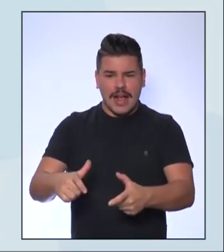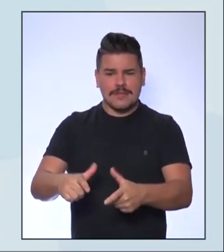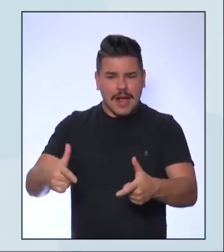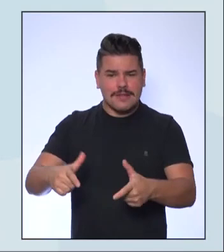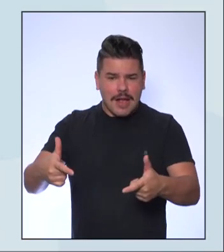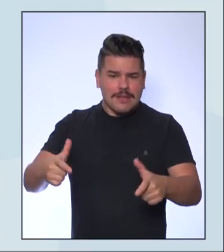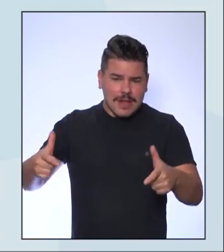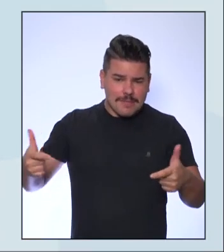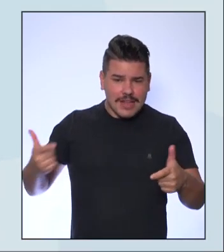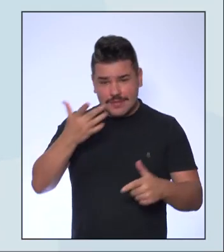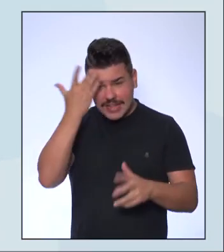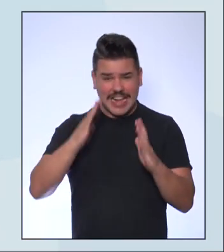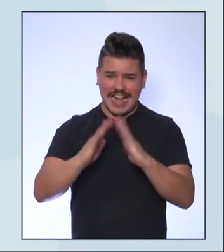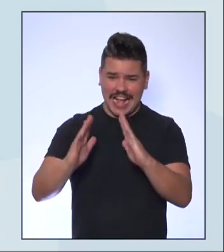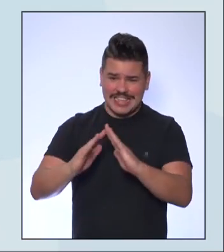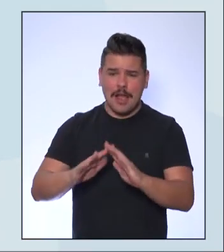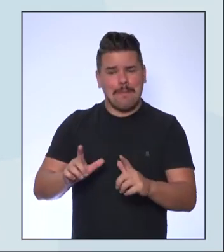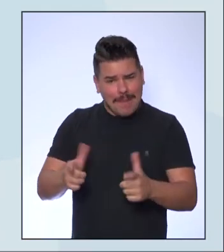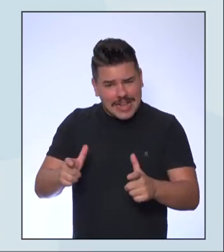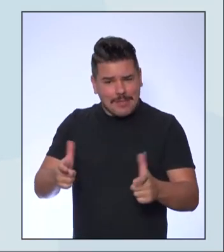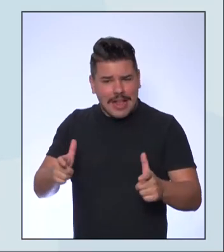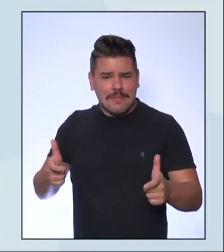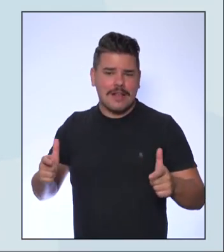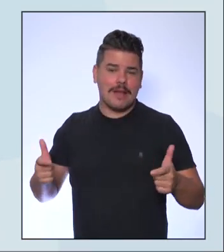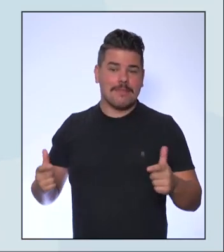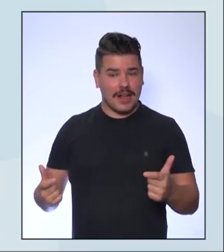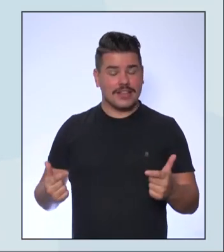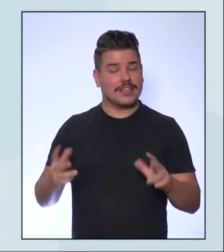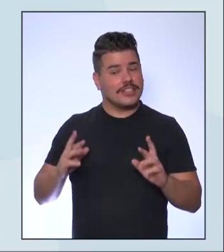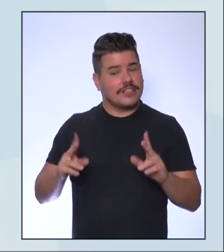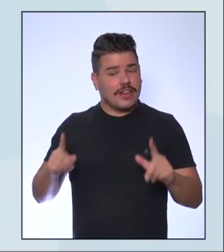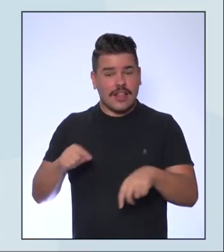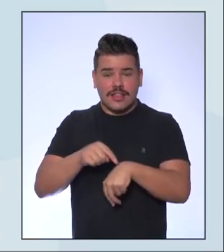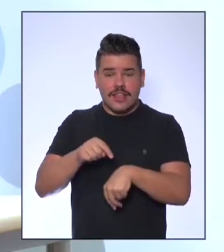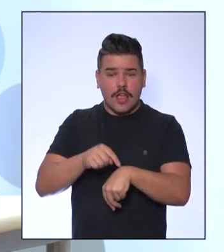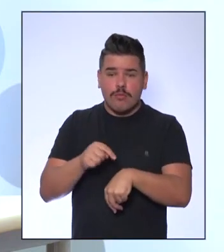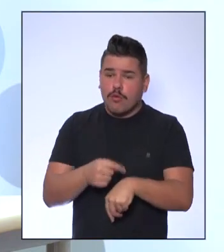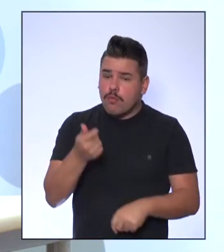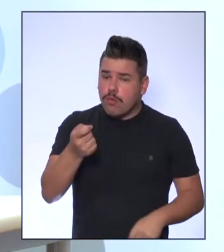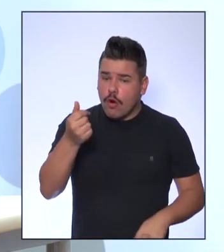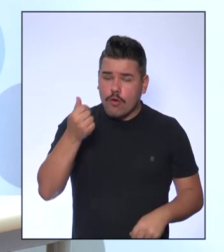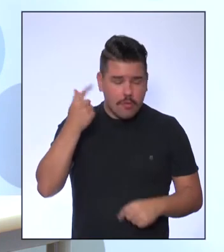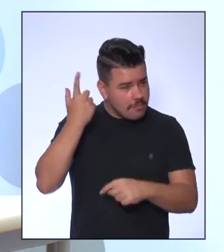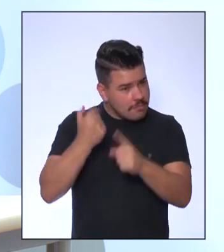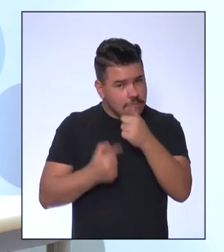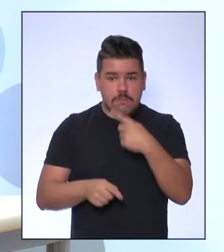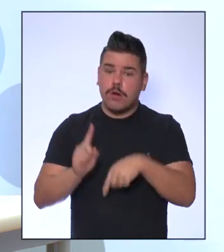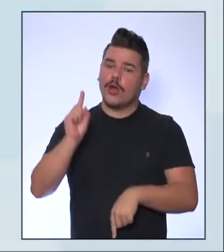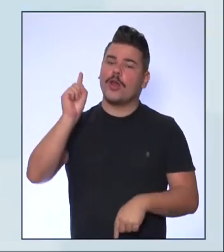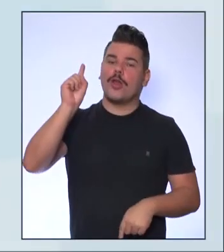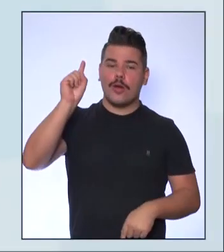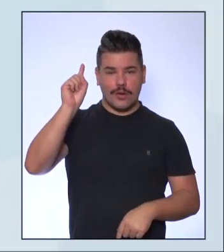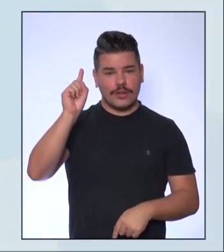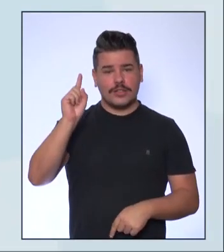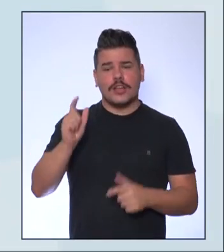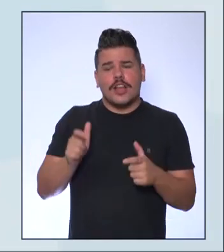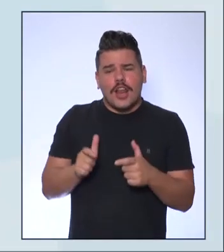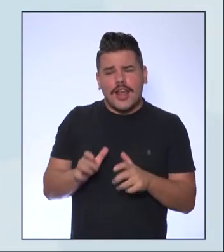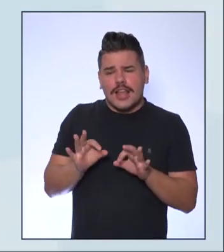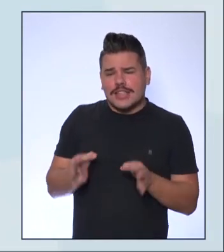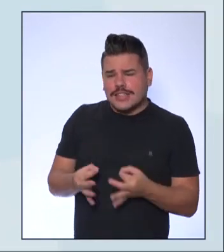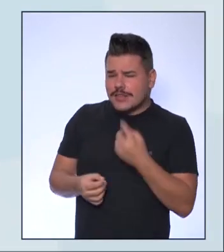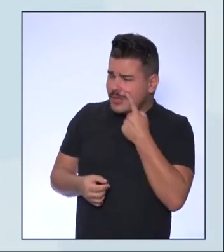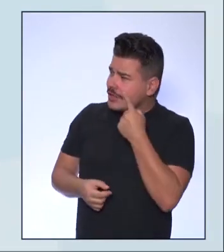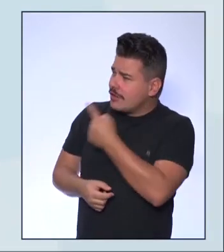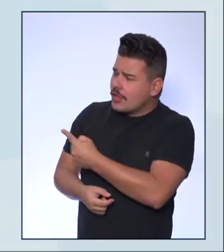de moradias que está presente nesse segundo mapa. Em pouco tempo, a cidade de São Paulo passou de uma pequena vila com